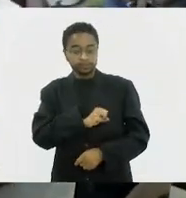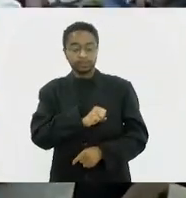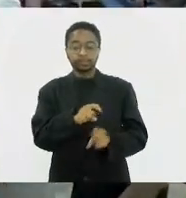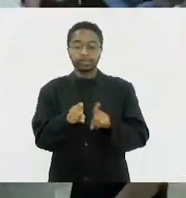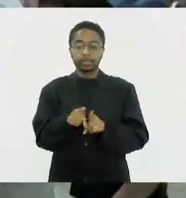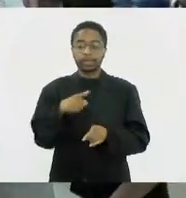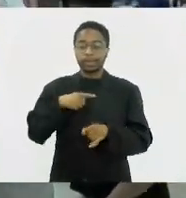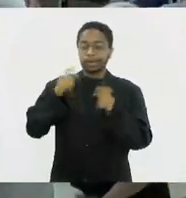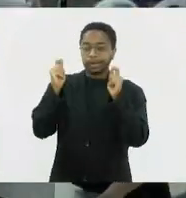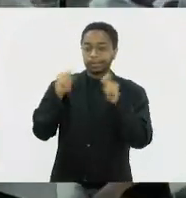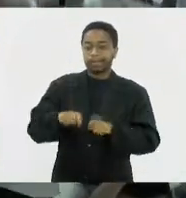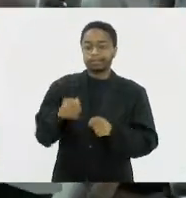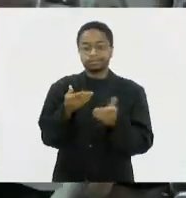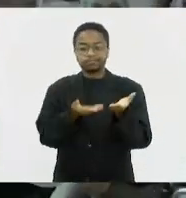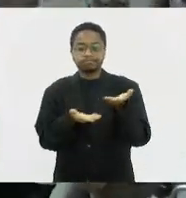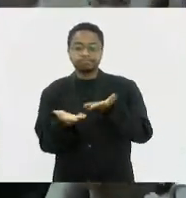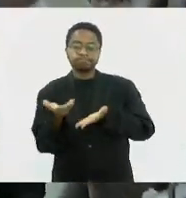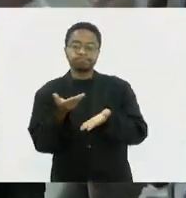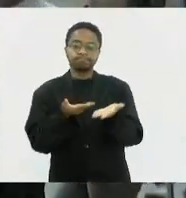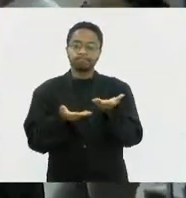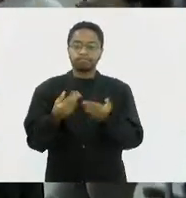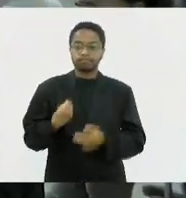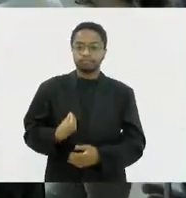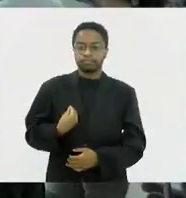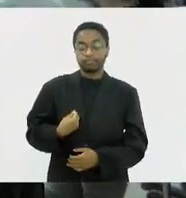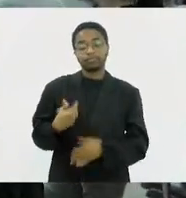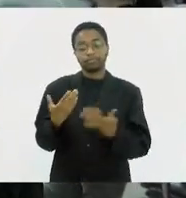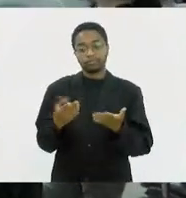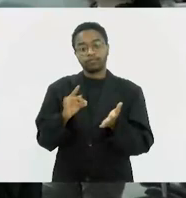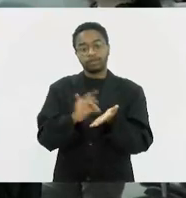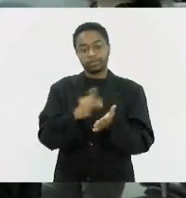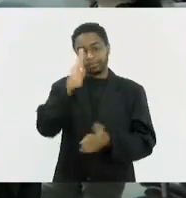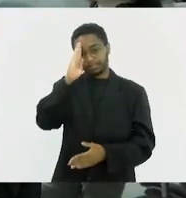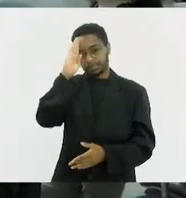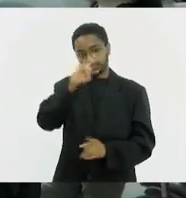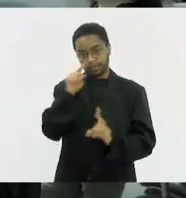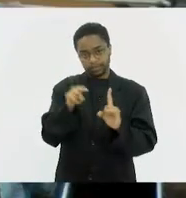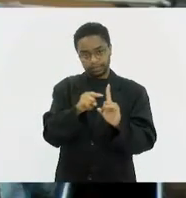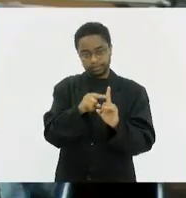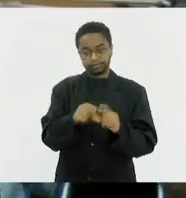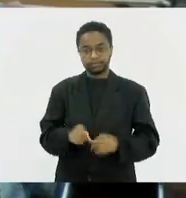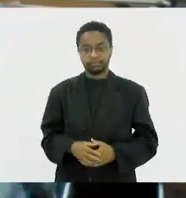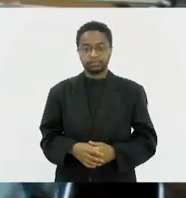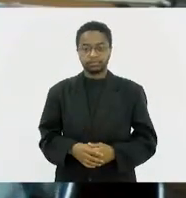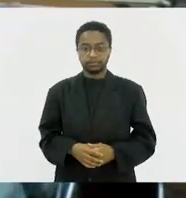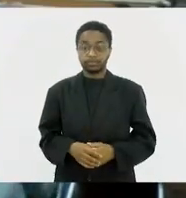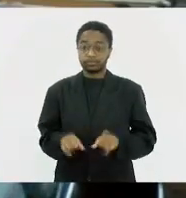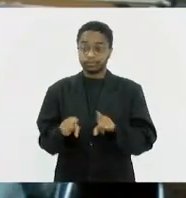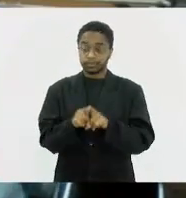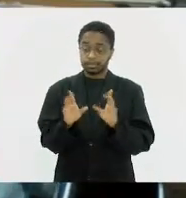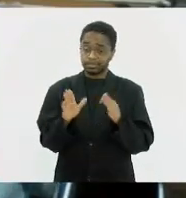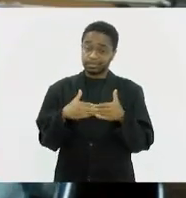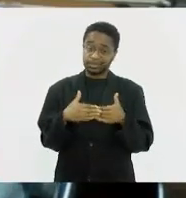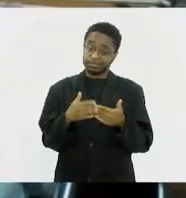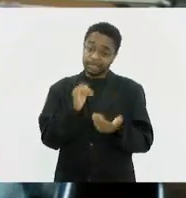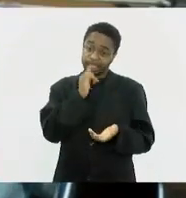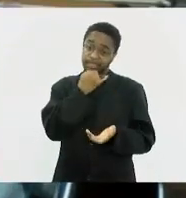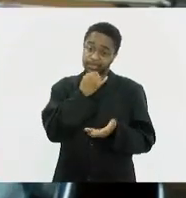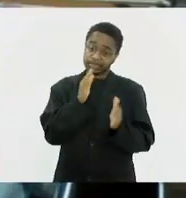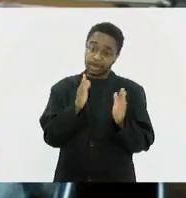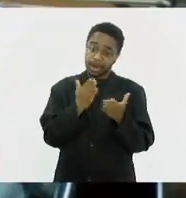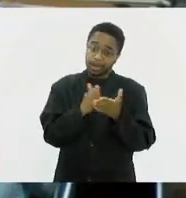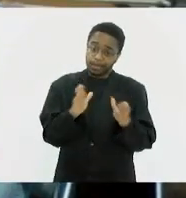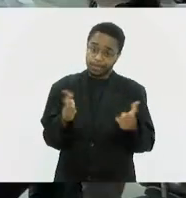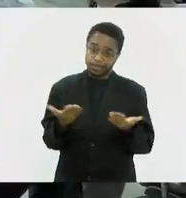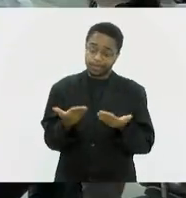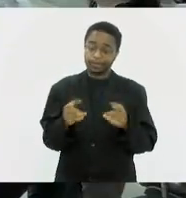de conviver. Então, esse é o nosso grande objetivo. E o encerramento é uma pena que acabou, porque eu queria